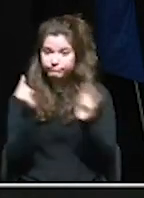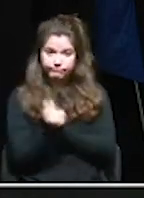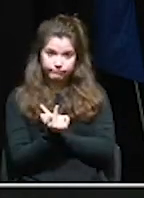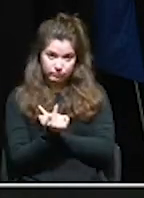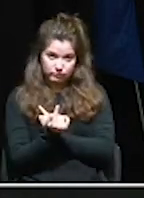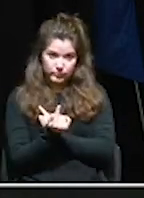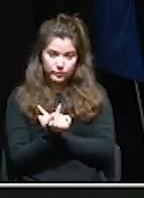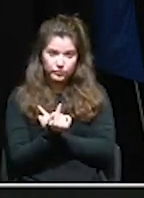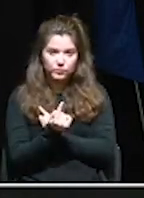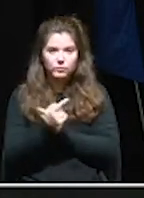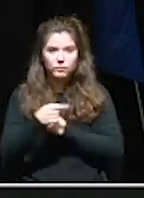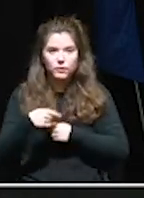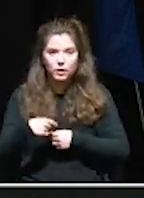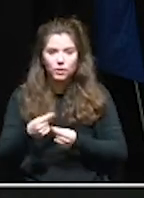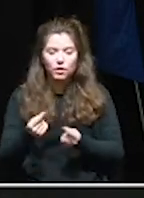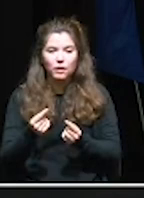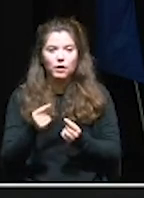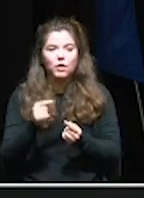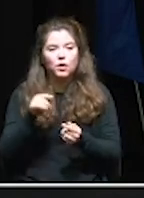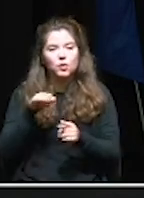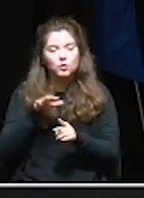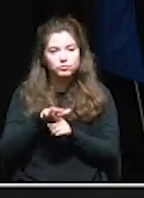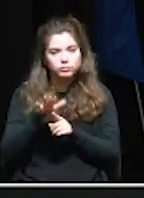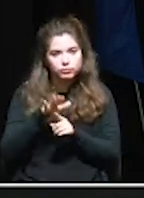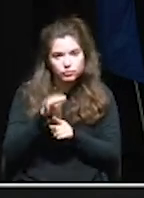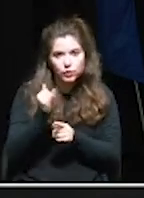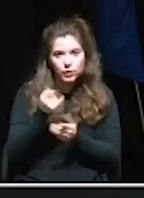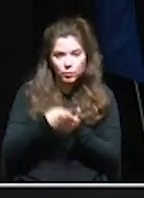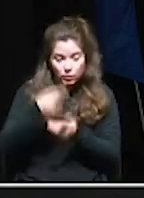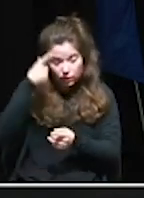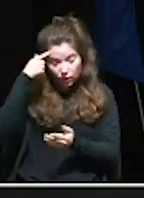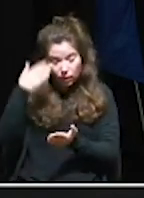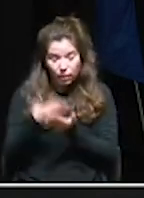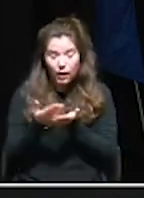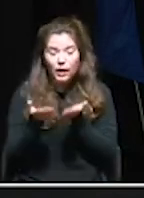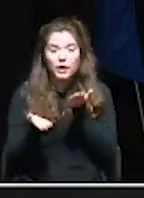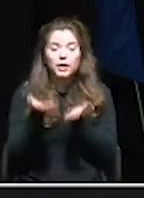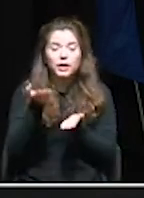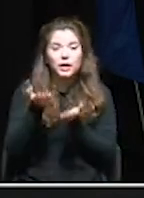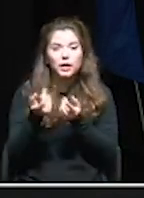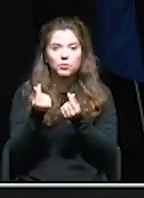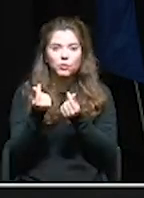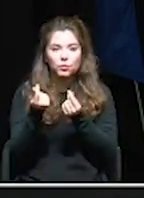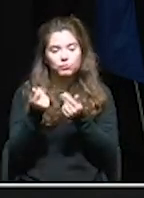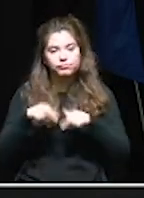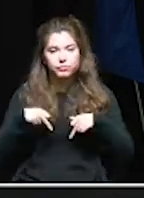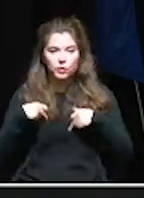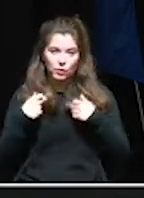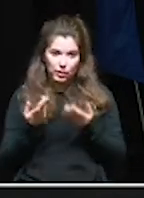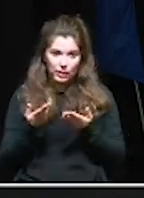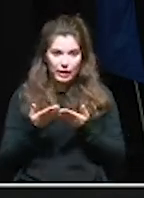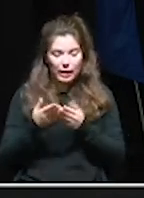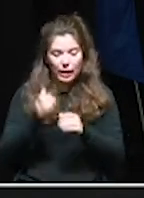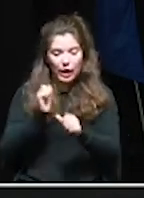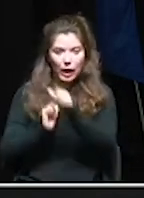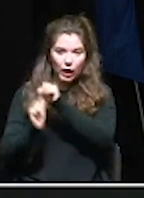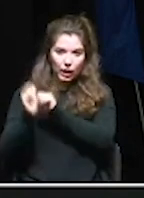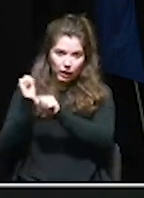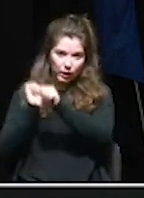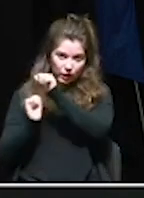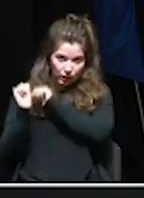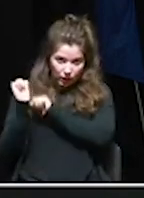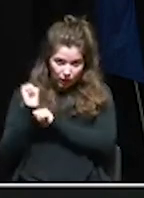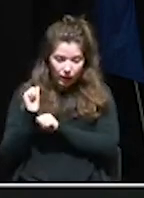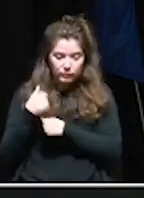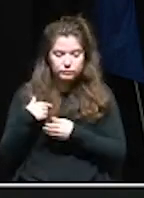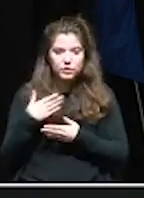disso. Devolver uma parte do imposto progressivo que pretende o equilíbrio na distribuição da riqueza é uma medida regressiva e que anda para trás